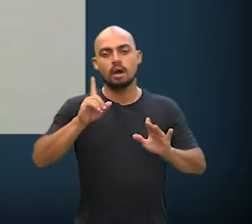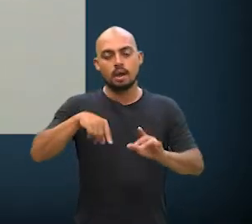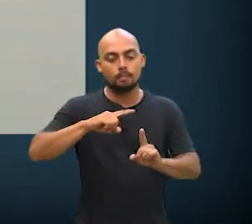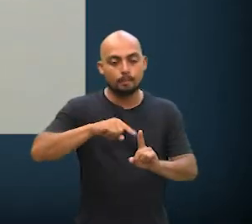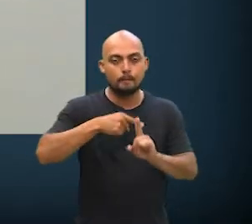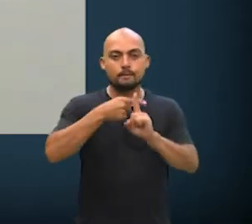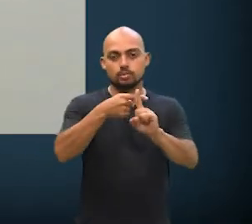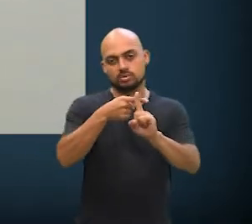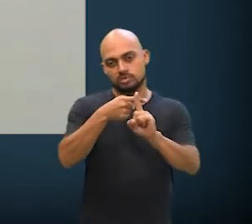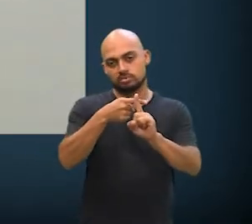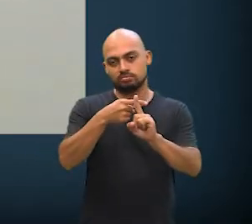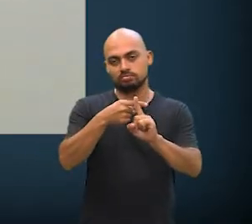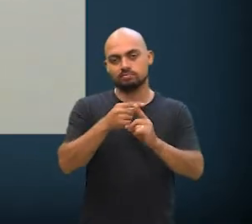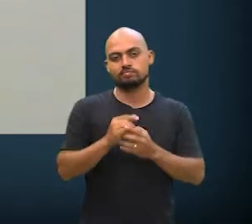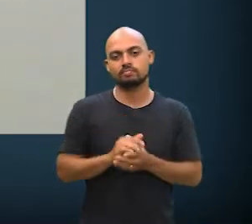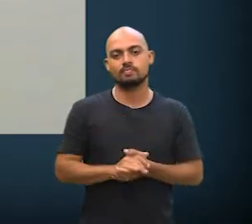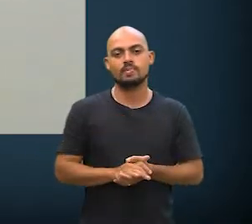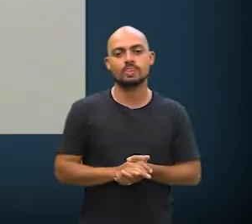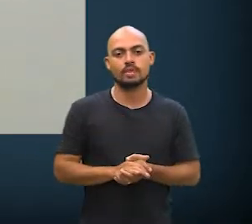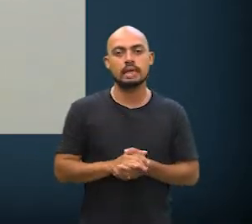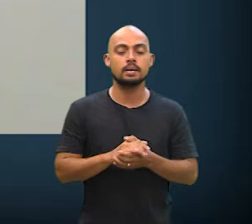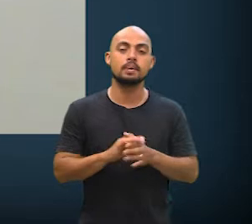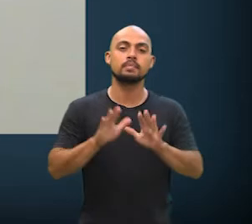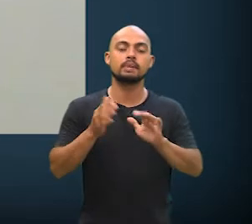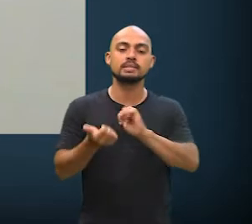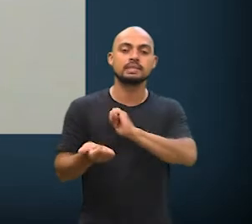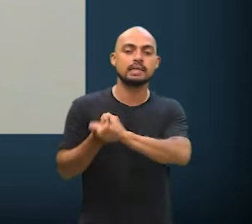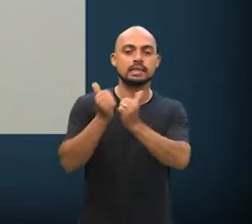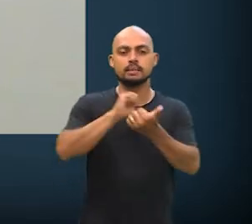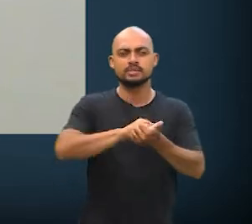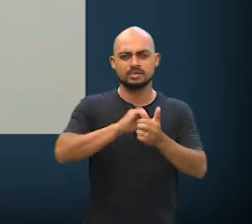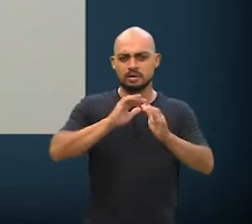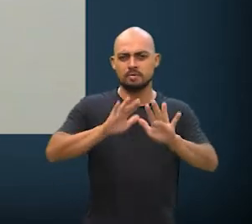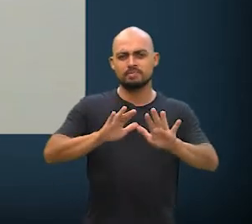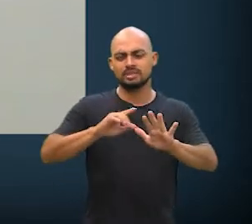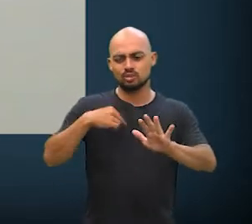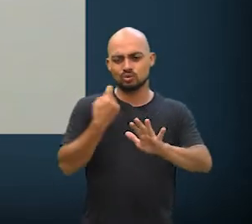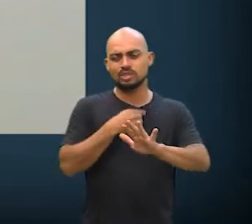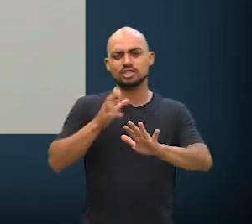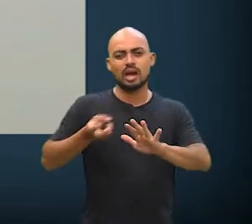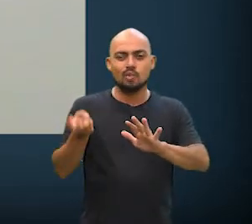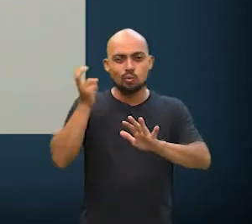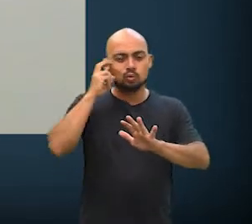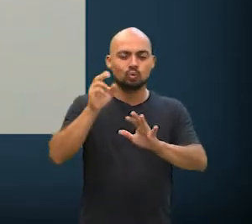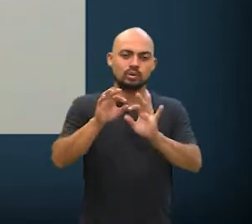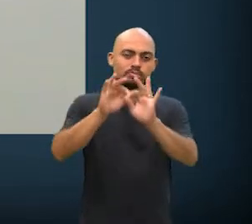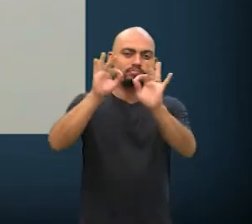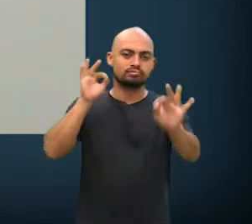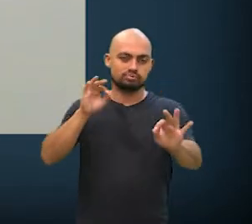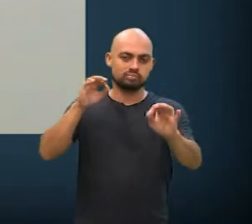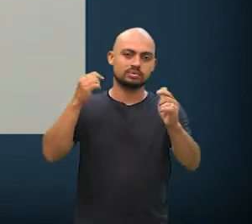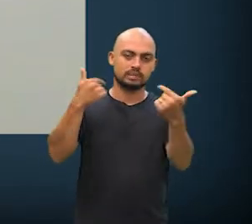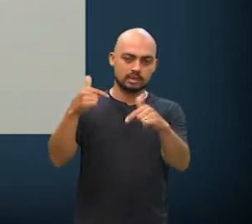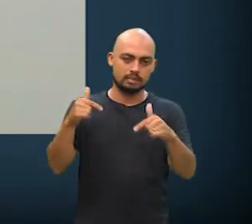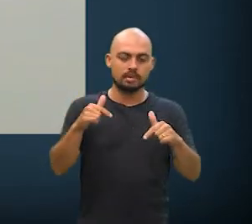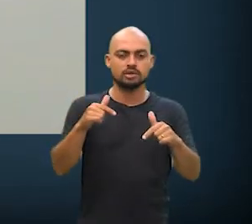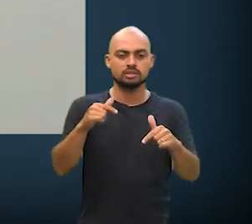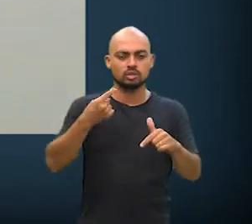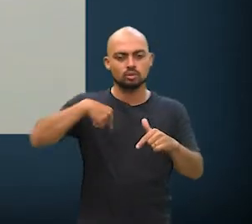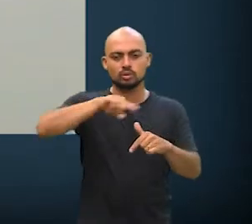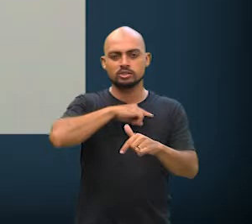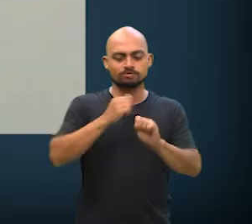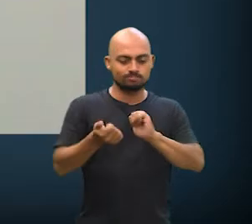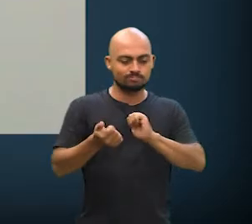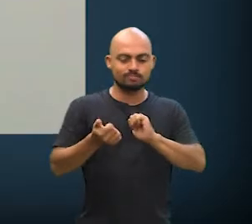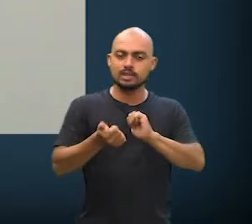positivo também, e assim, foi mais uma questão de adaptação mesmo, mas como a gente já vem dessa cultura de online, a gente soube nos adaptar de